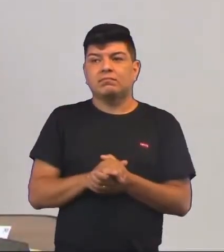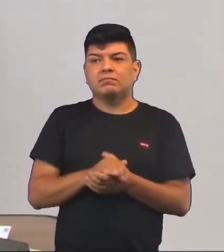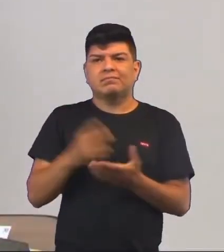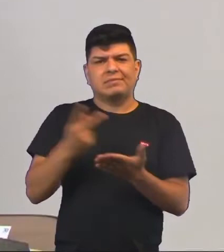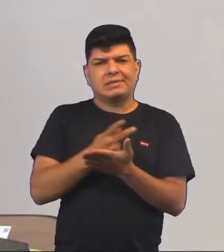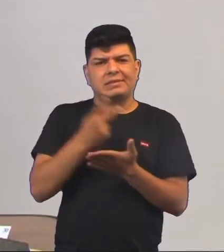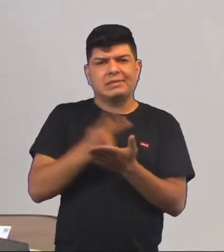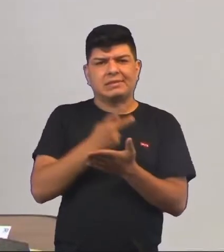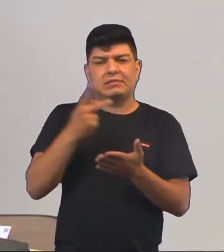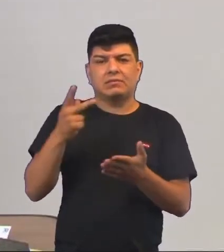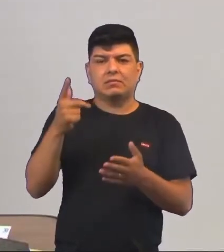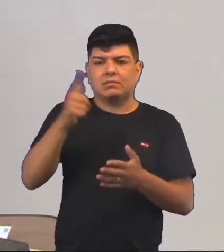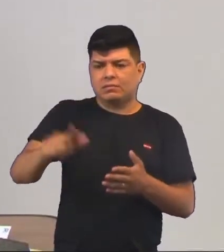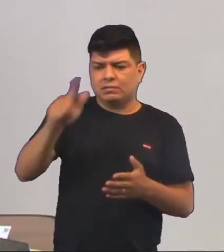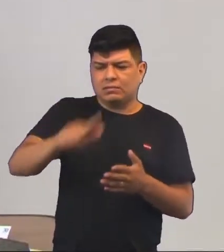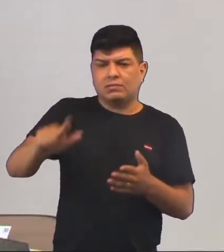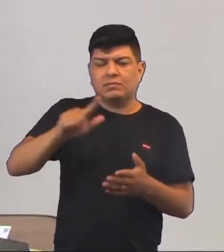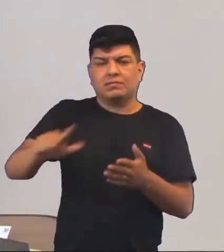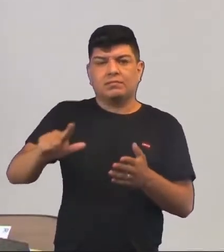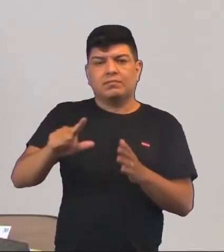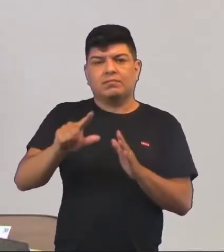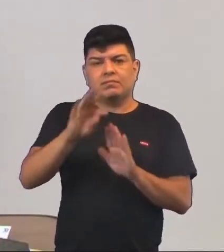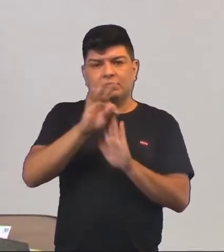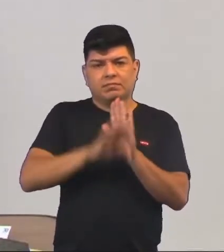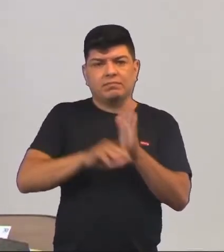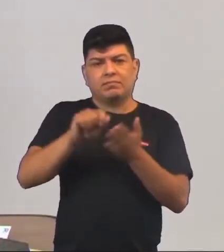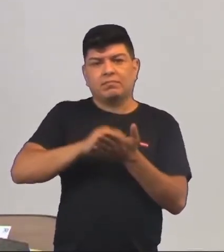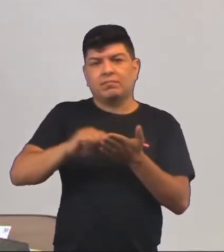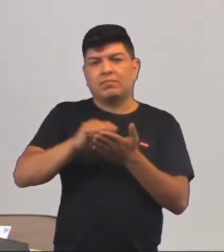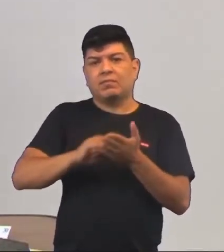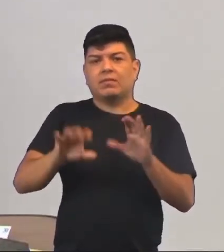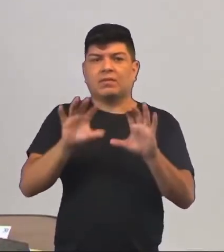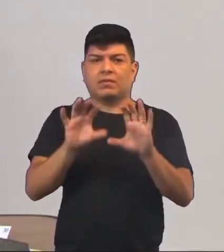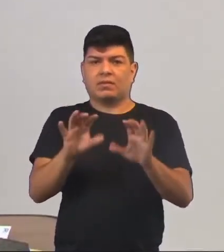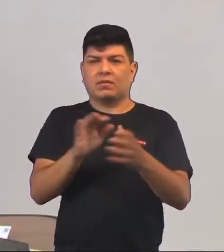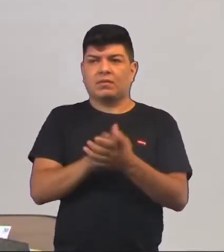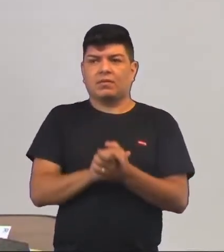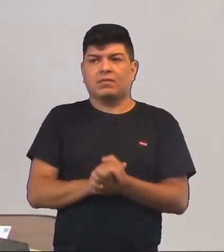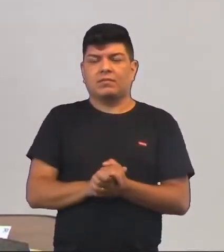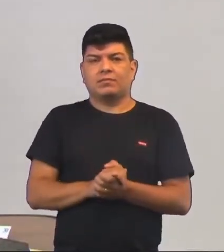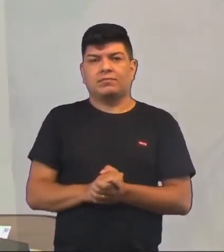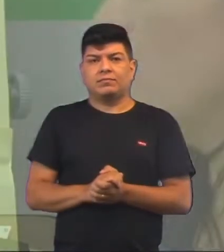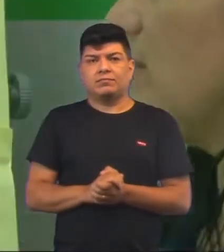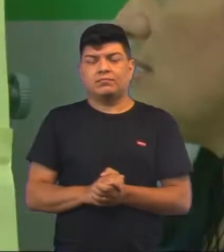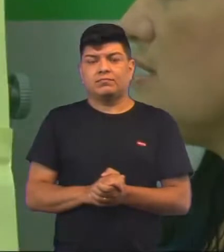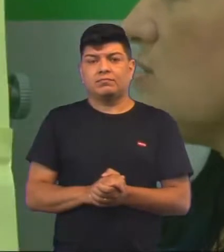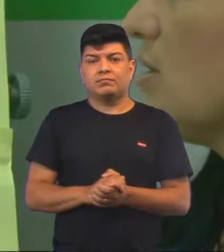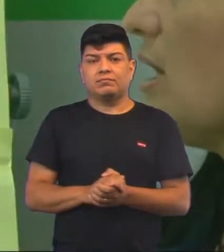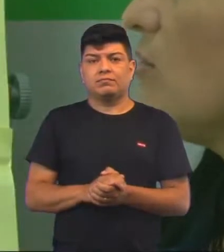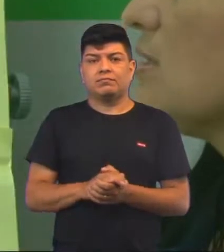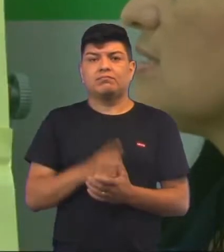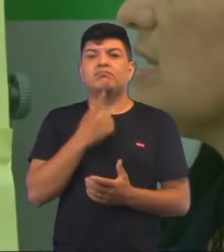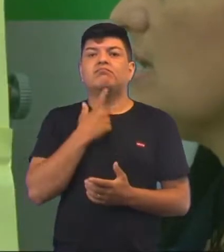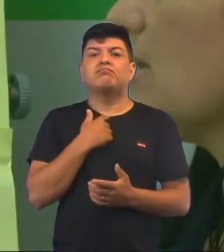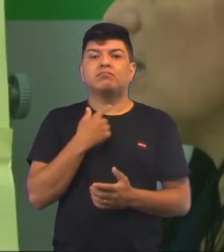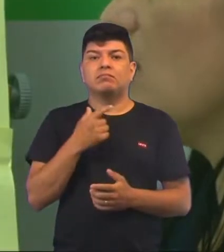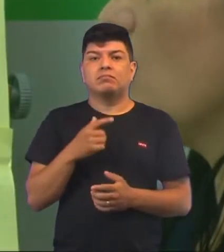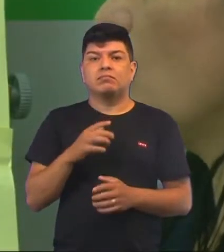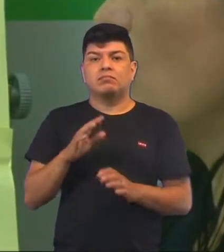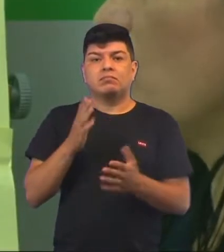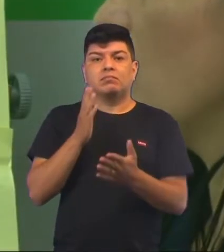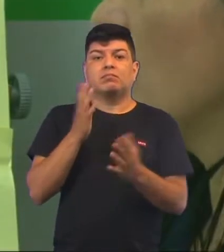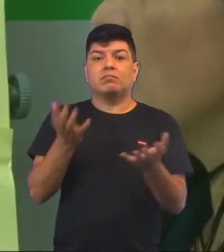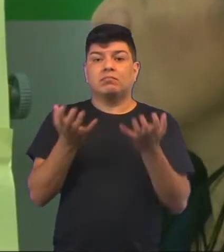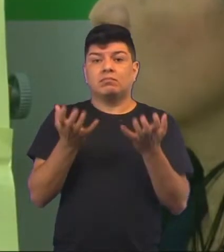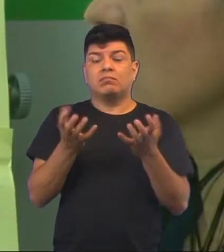fica repetindo tantas palavras no texto, não é isso, né? Na hora da escrita. Mas no caso aí, ela não foi intencional, sem